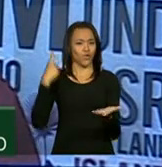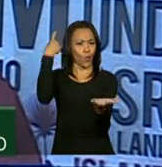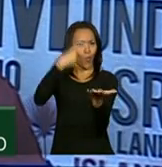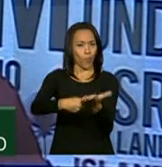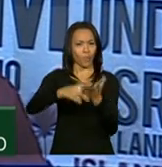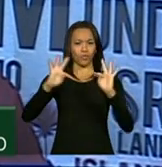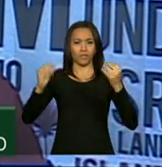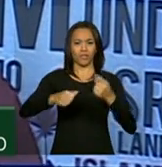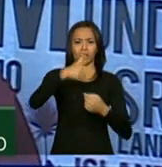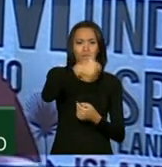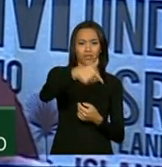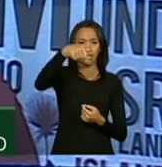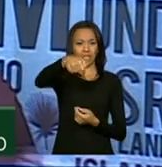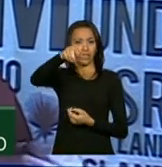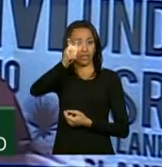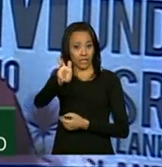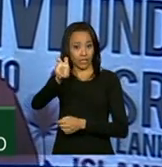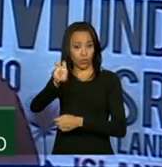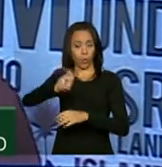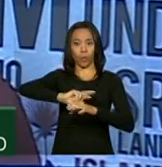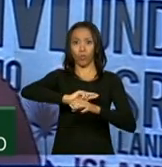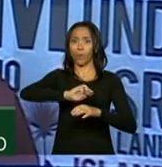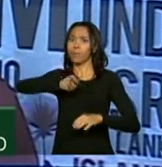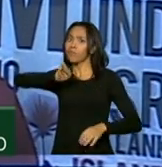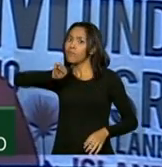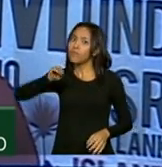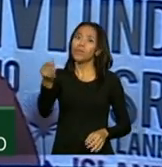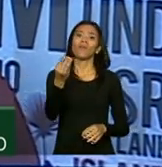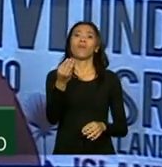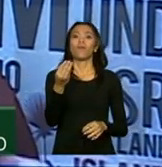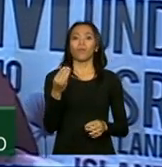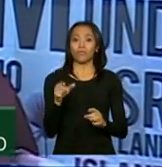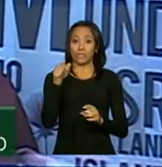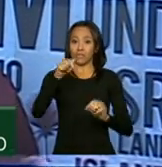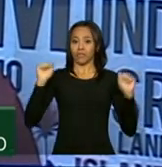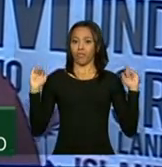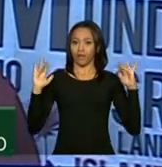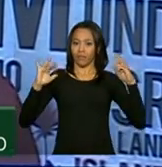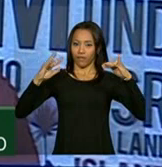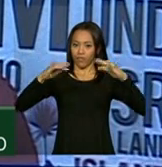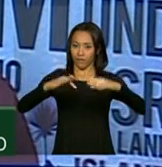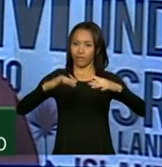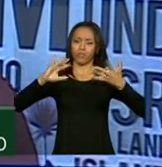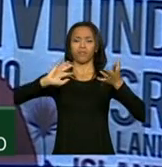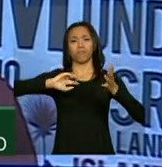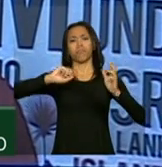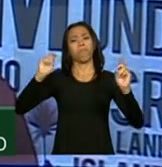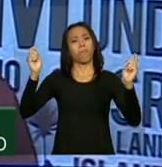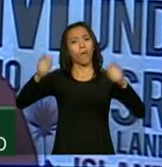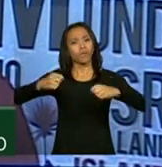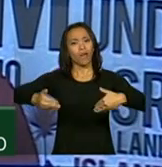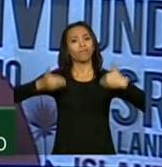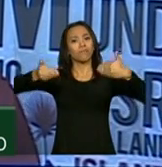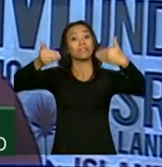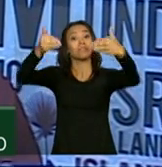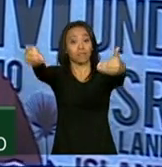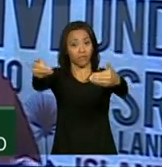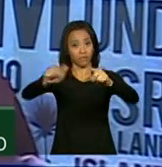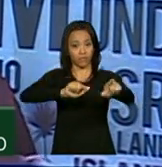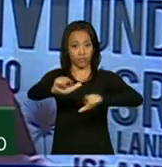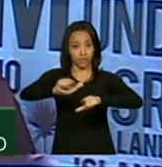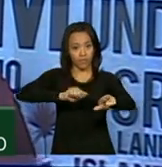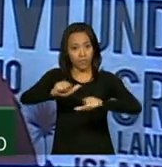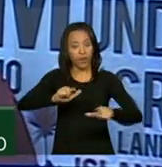os 175 milhões da Confederação Internacional dos Sindicatos possa então avançar seu trabalho